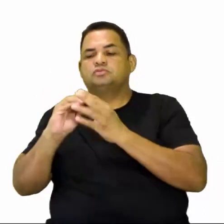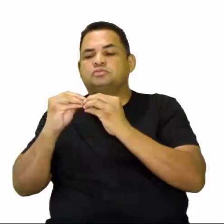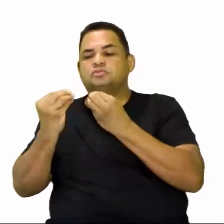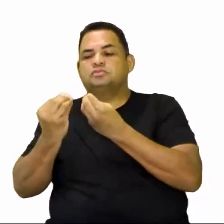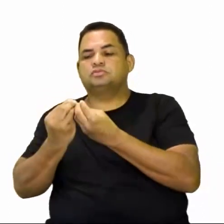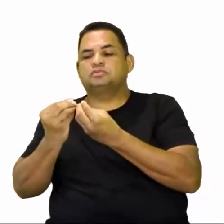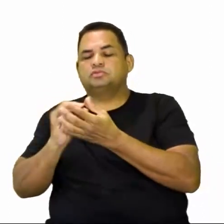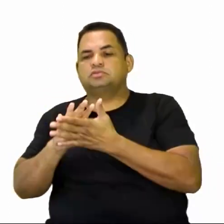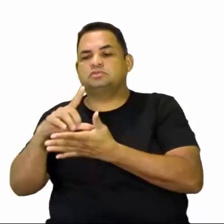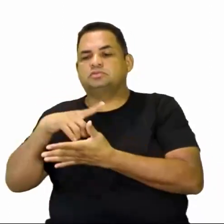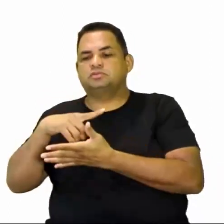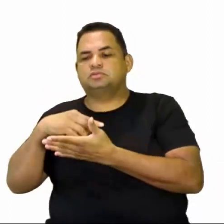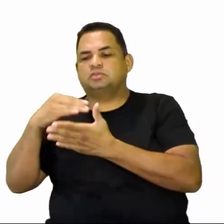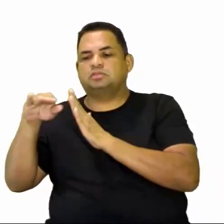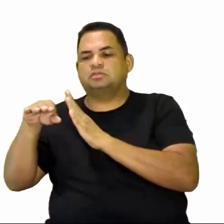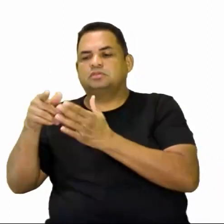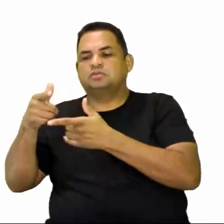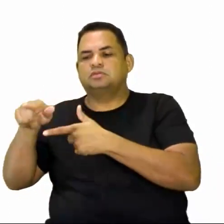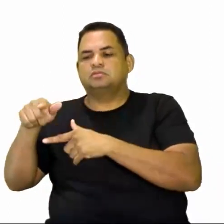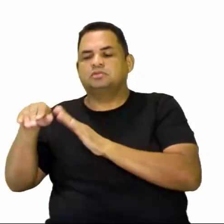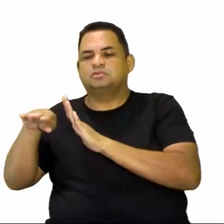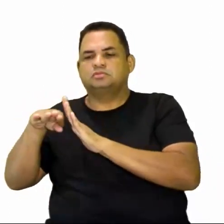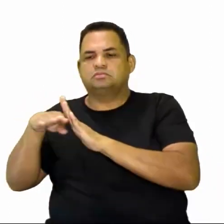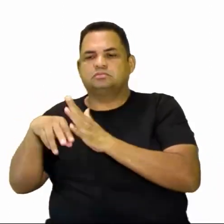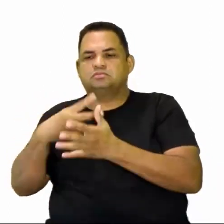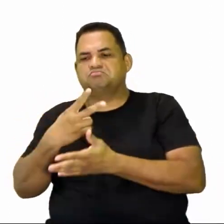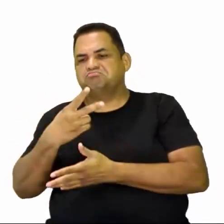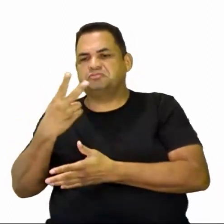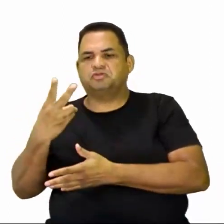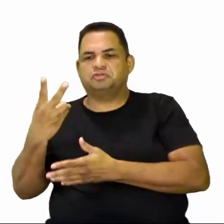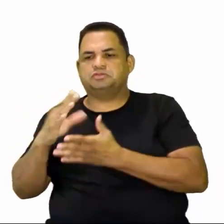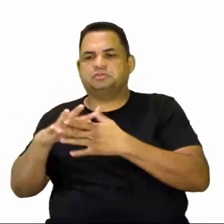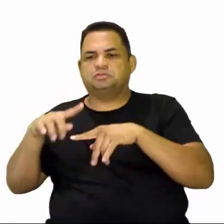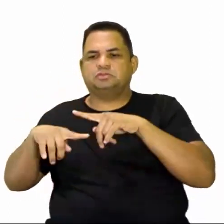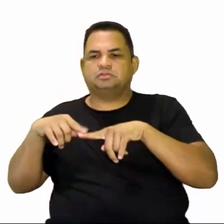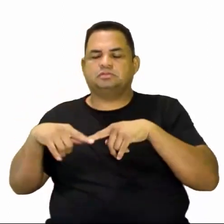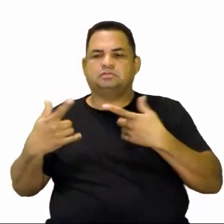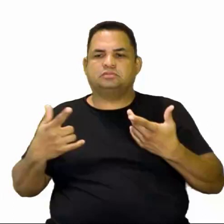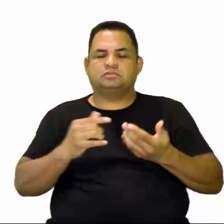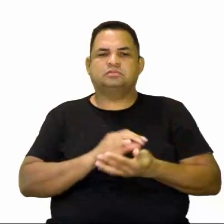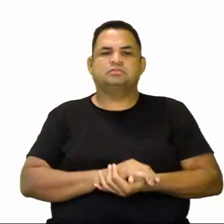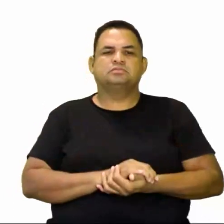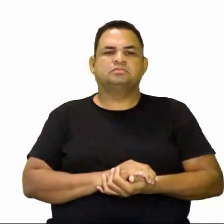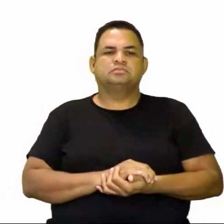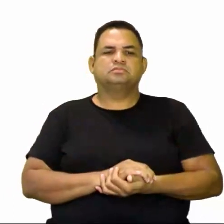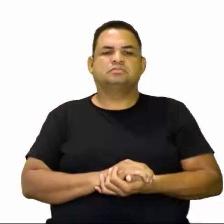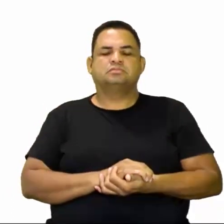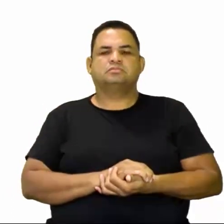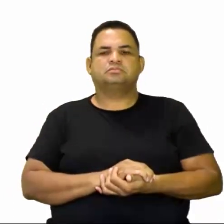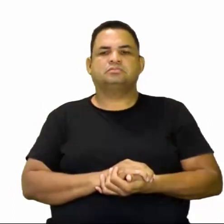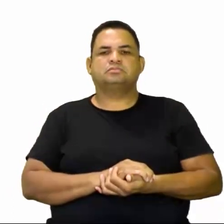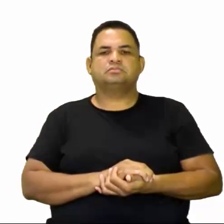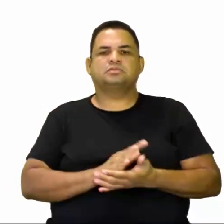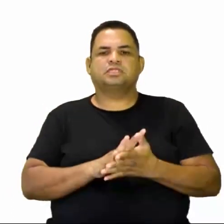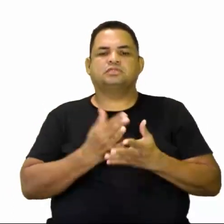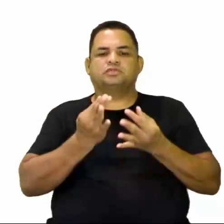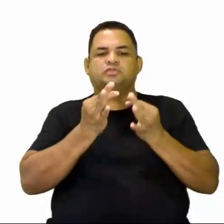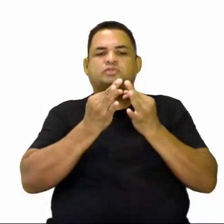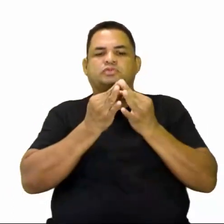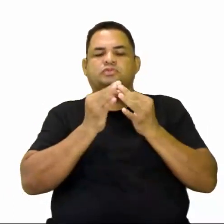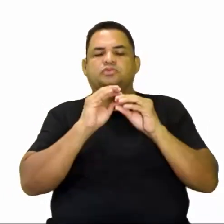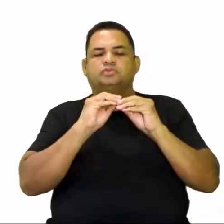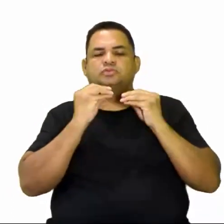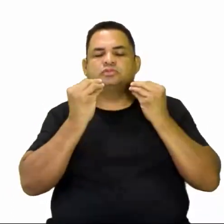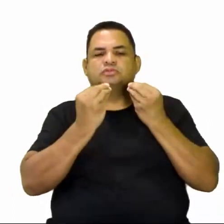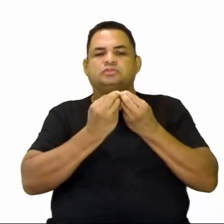composta. Substância simples, meu caro aluno, só lembrando, é aquela substância cuja fórmula